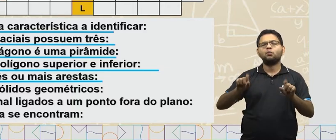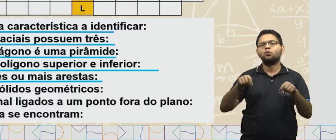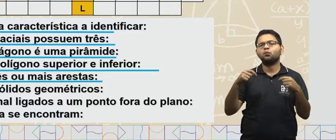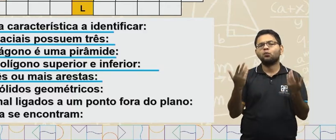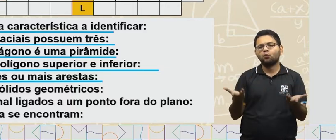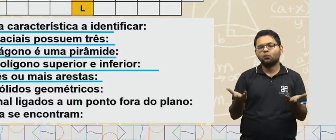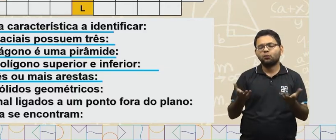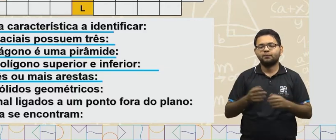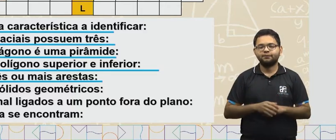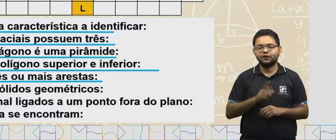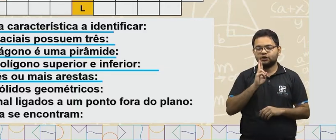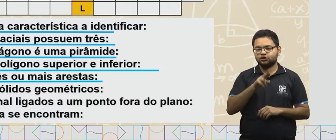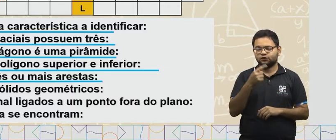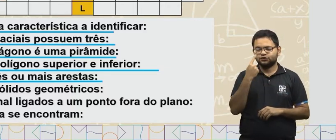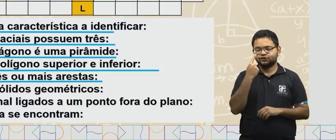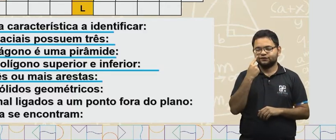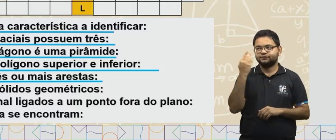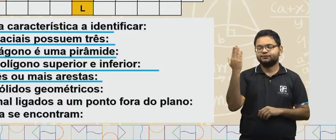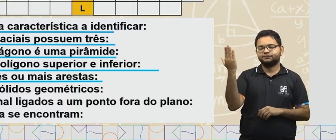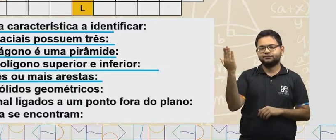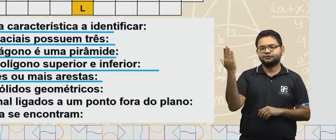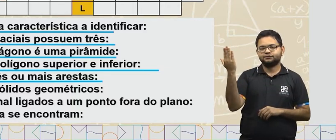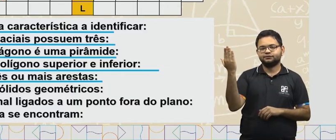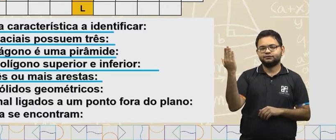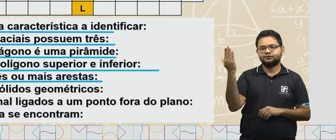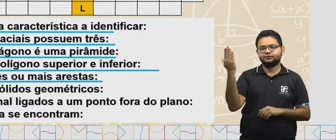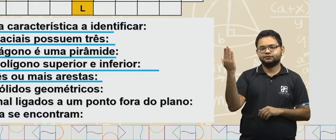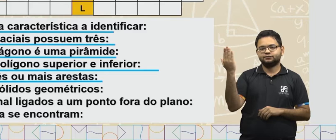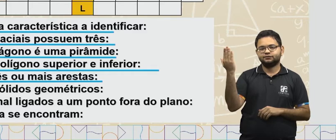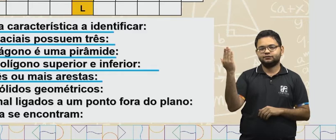disso? Vamos à resposta. E a resposta é